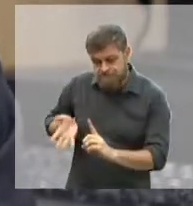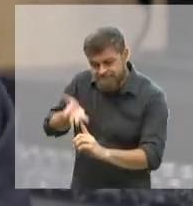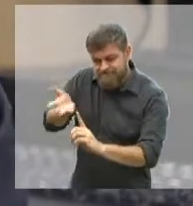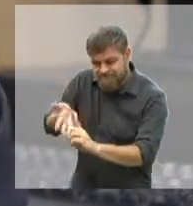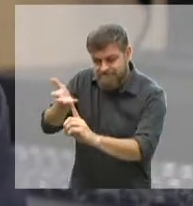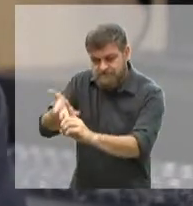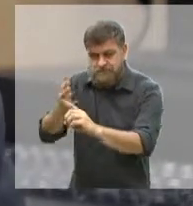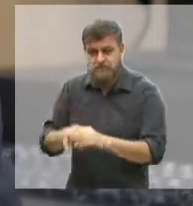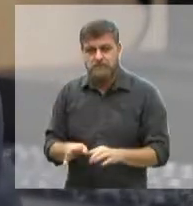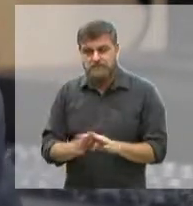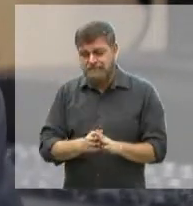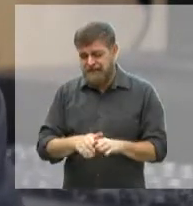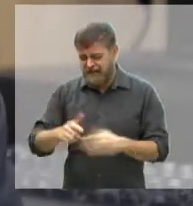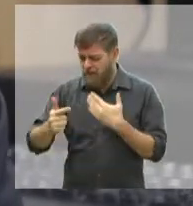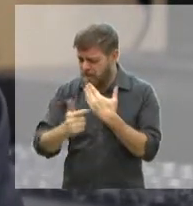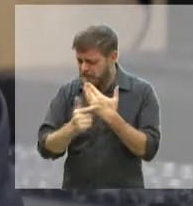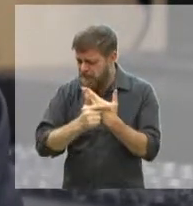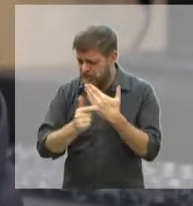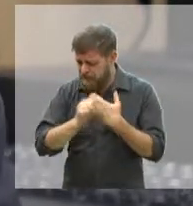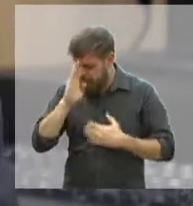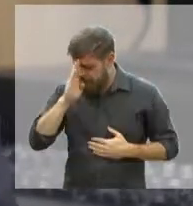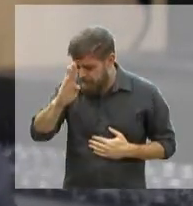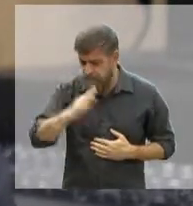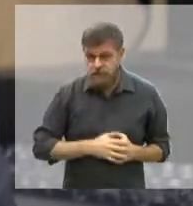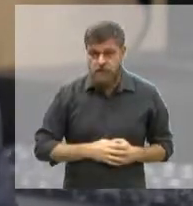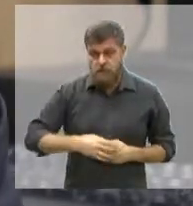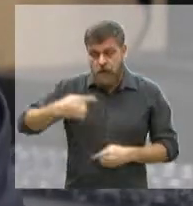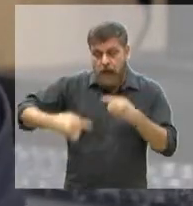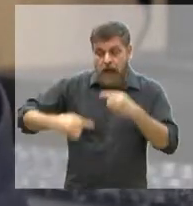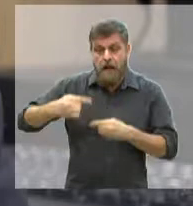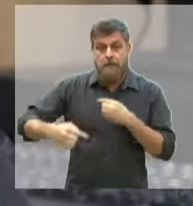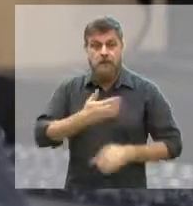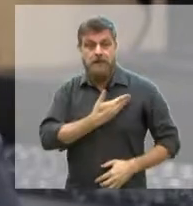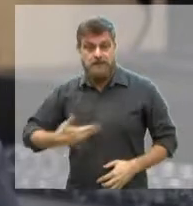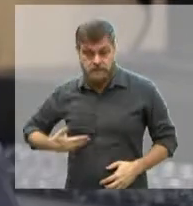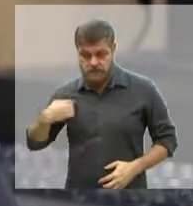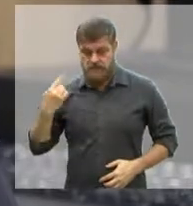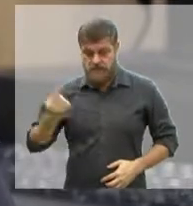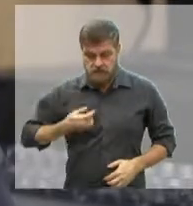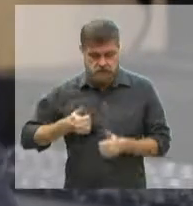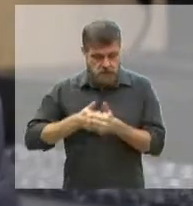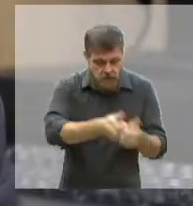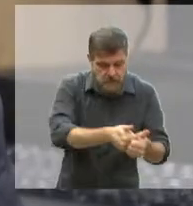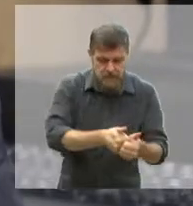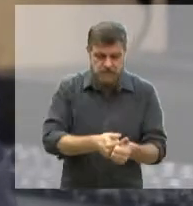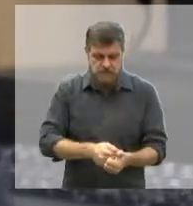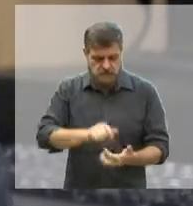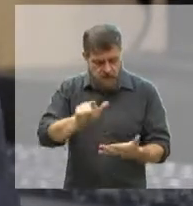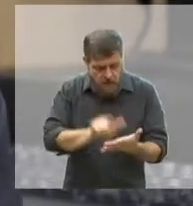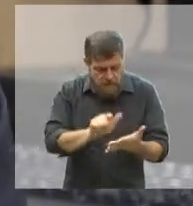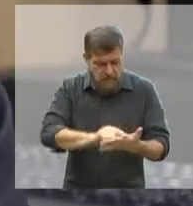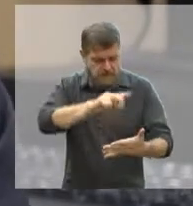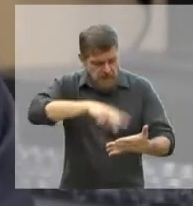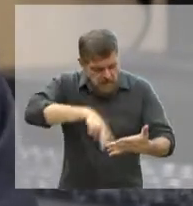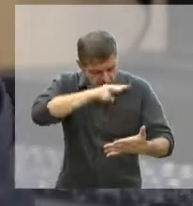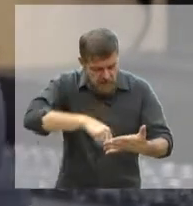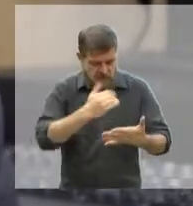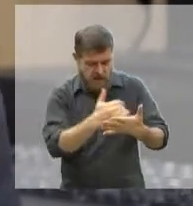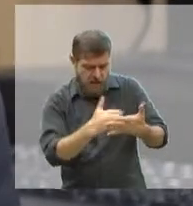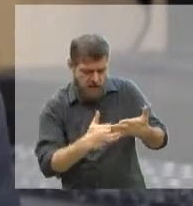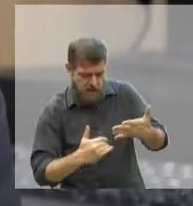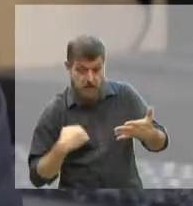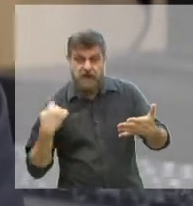sim acompanhar e fiscalizar as políticas públicas do município. Não só através de leitura de planilhas, de leitura de dados, mas